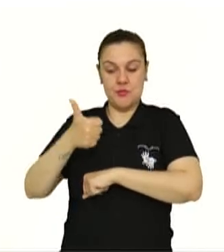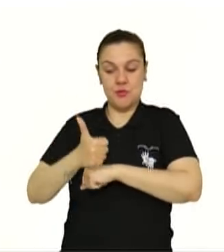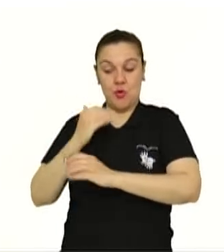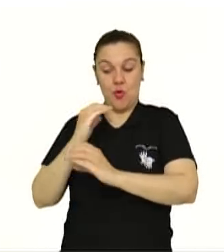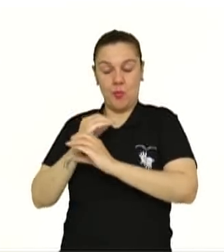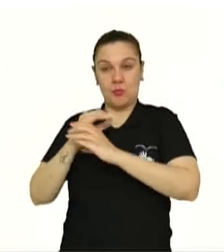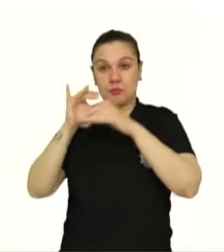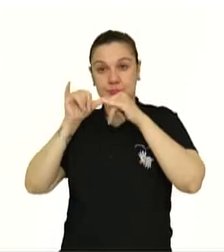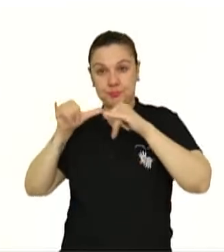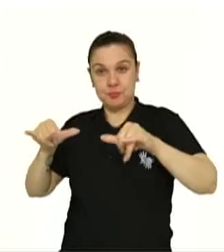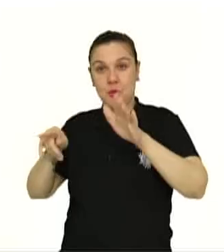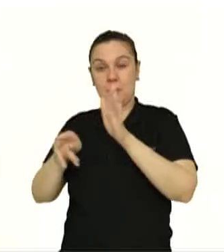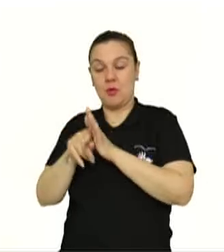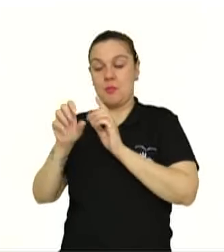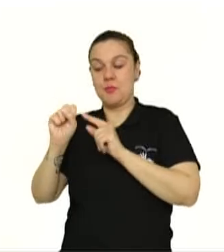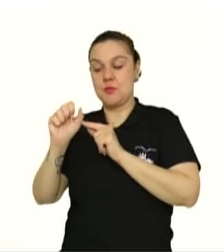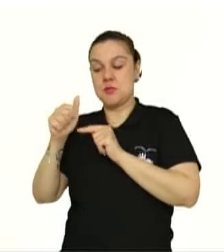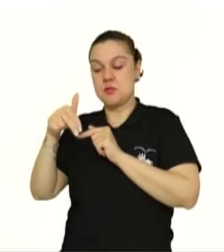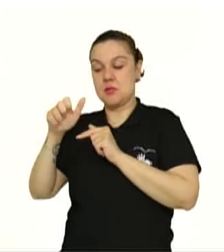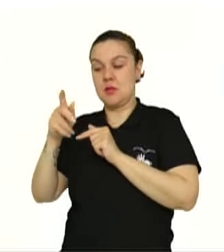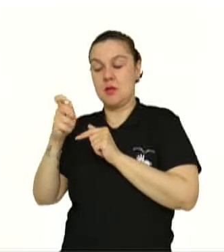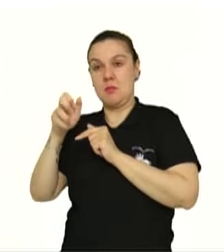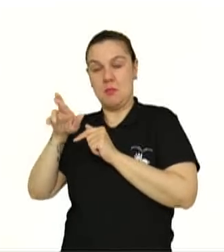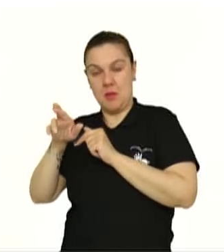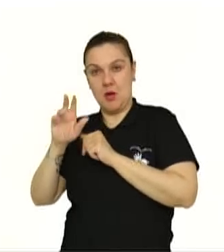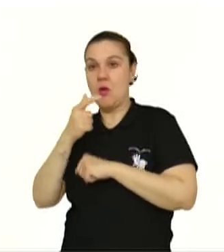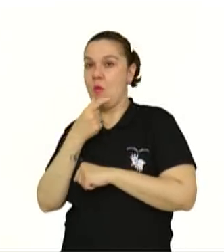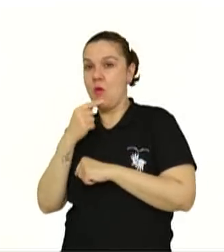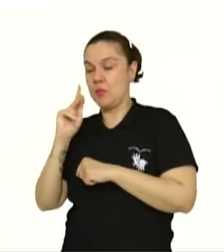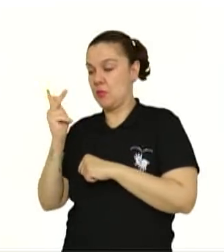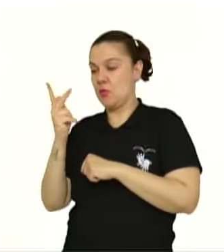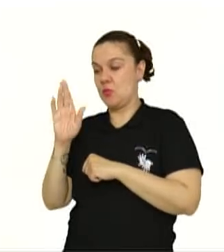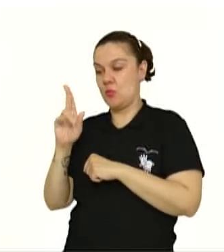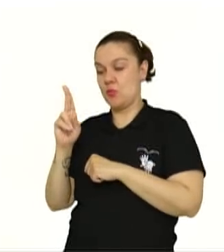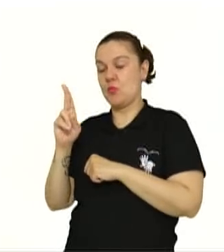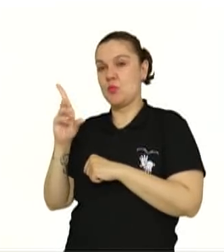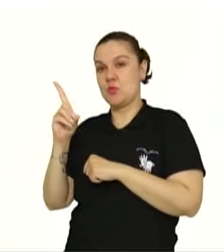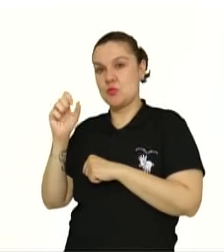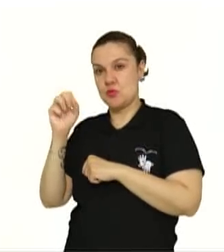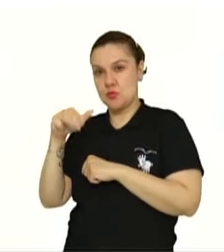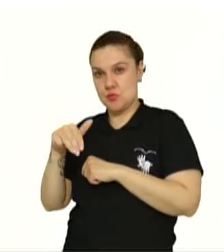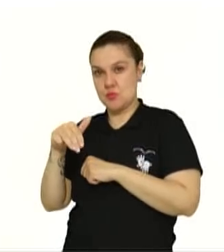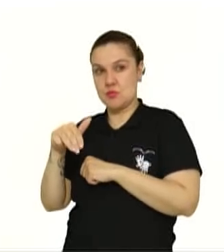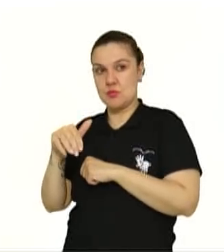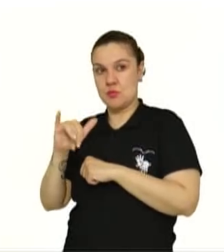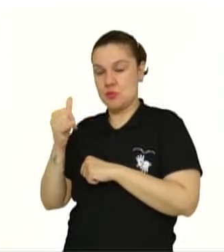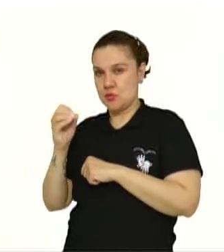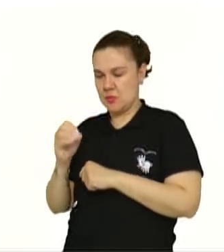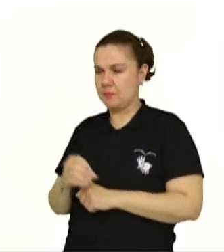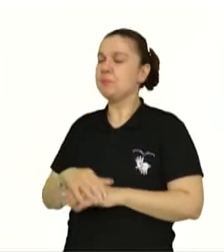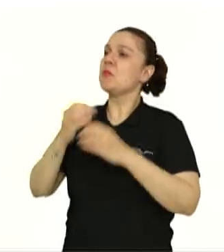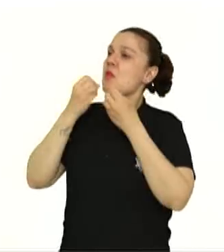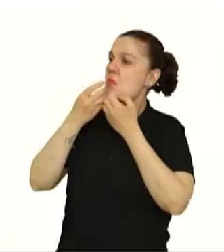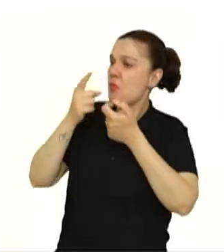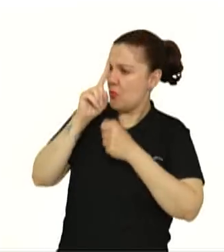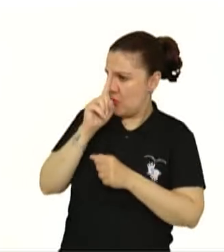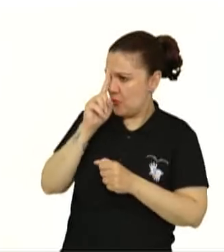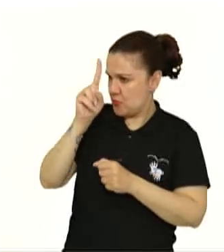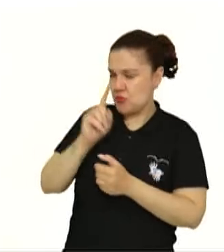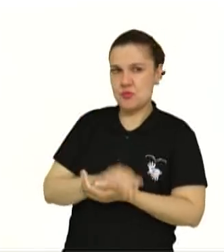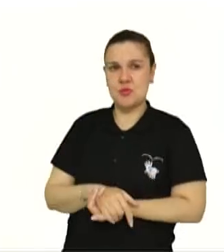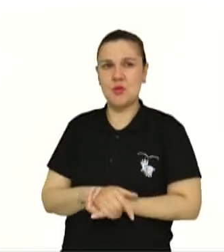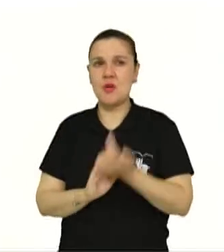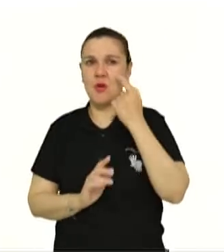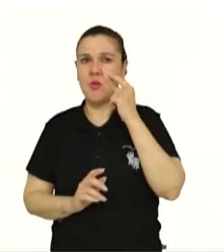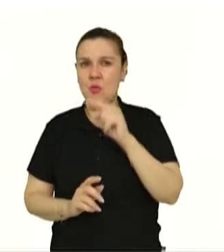e marketing da Sanepar, Hudson José. Muito bom dia para você. Ou